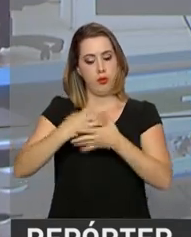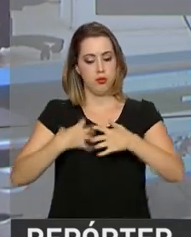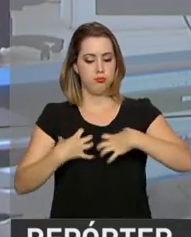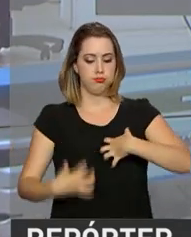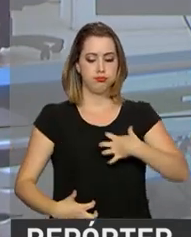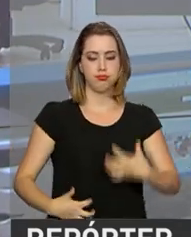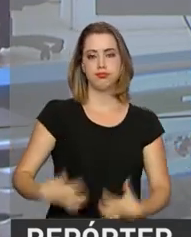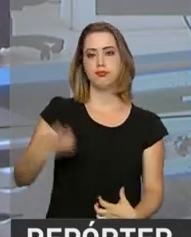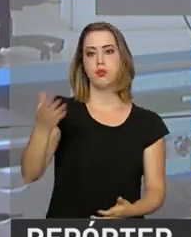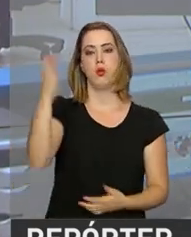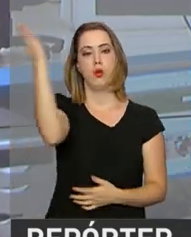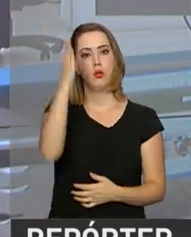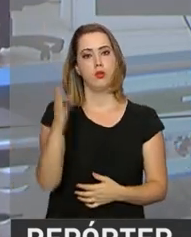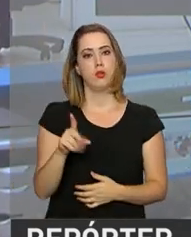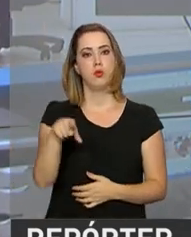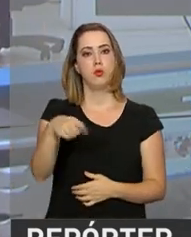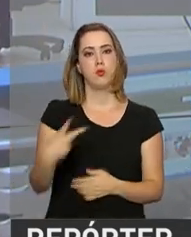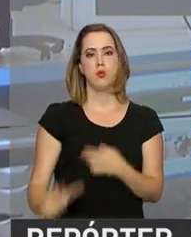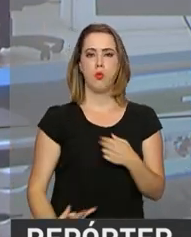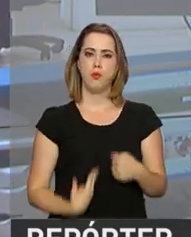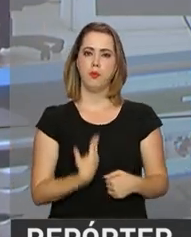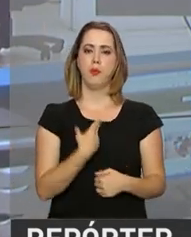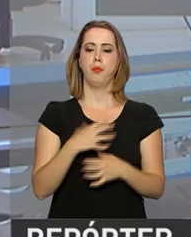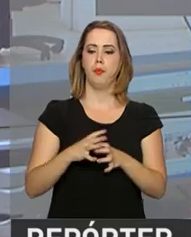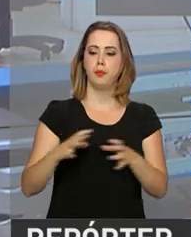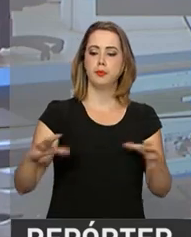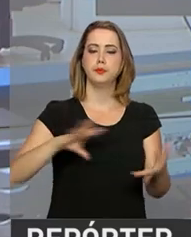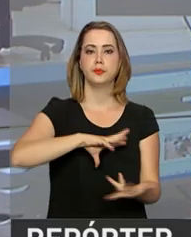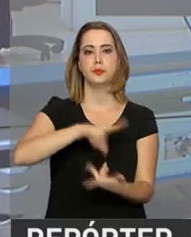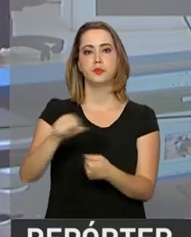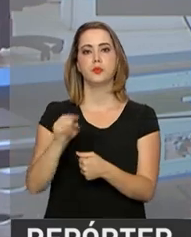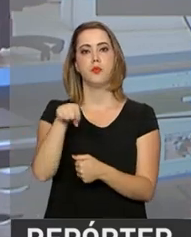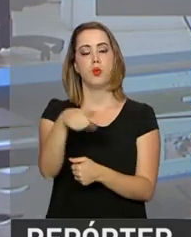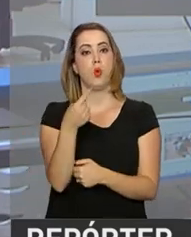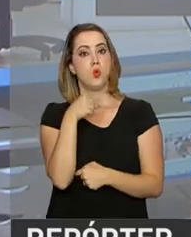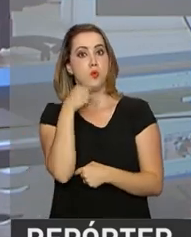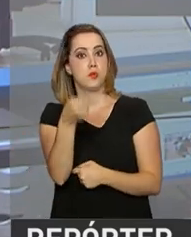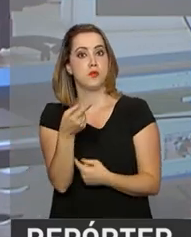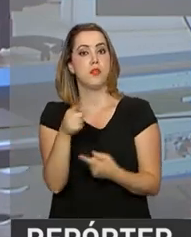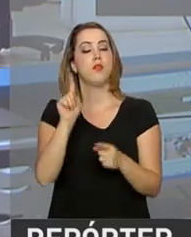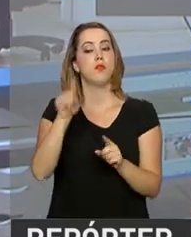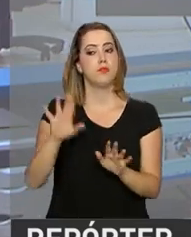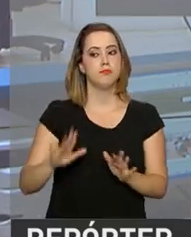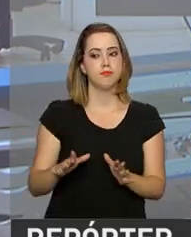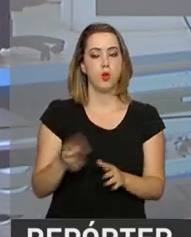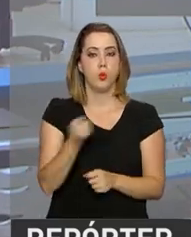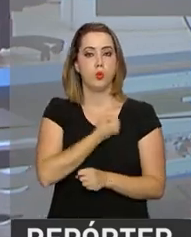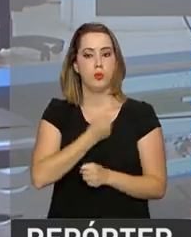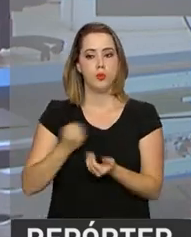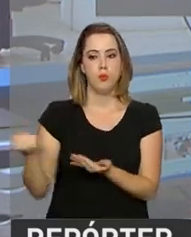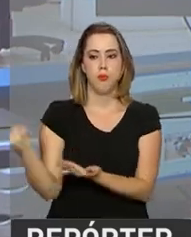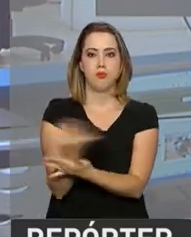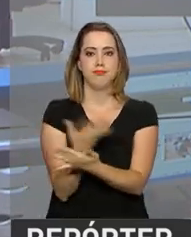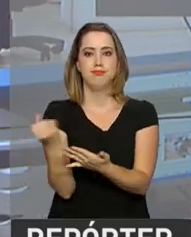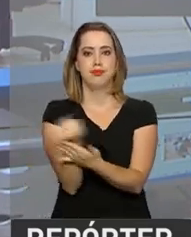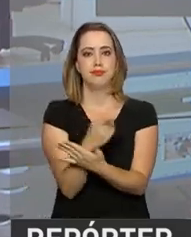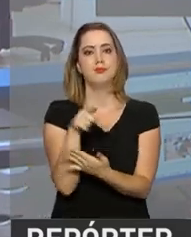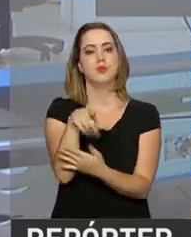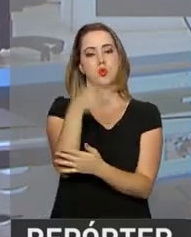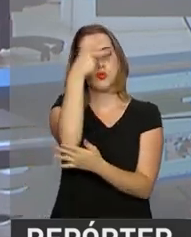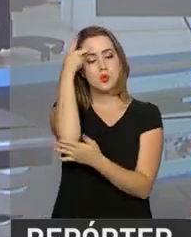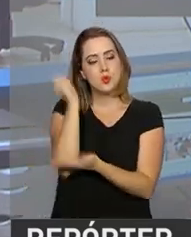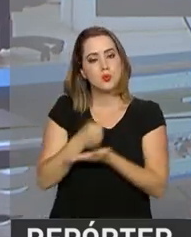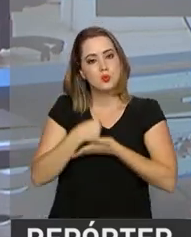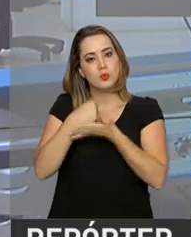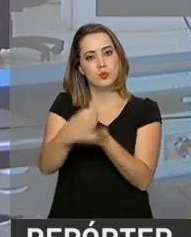tem um dos maiores sistemas de transplantes do mundo e um dos Desafios é aumentar o número de doadores uma campanha lançada este mês